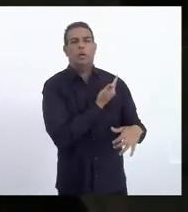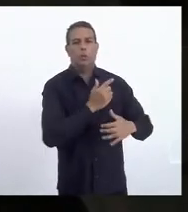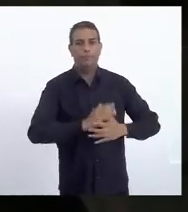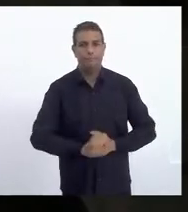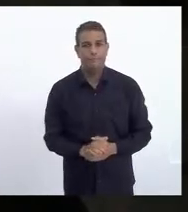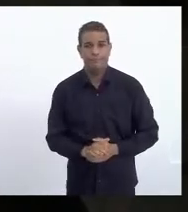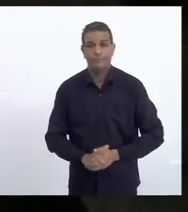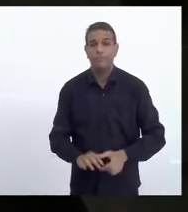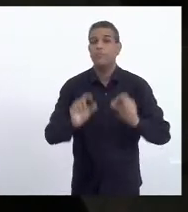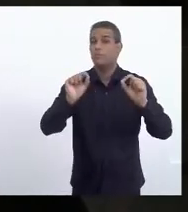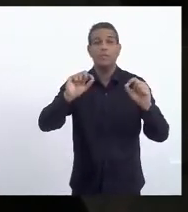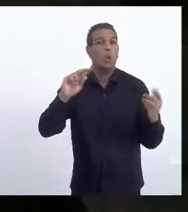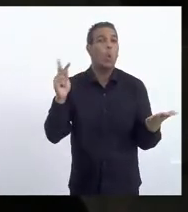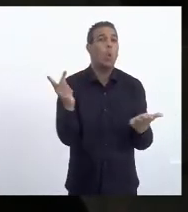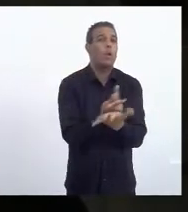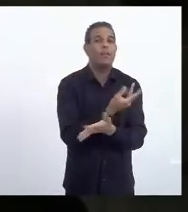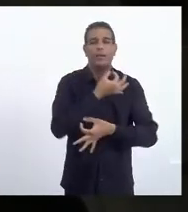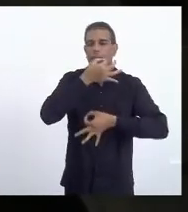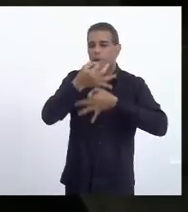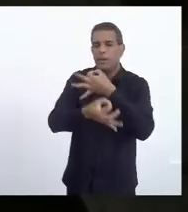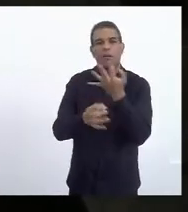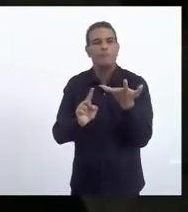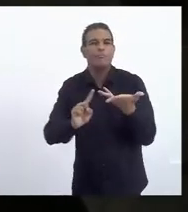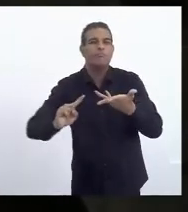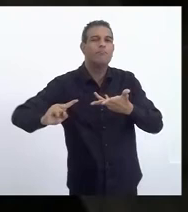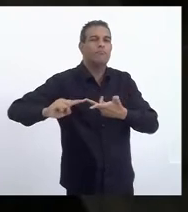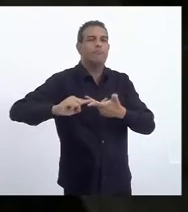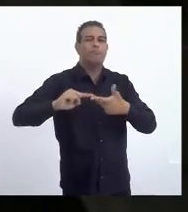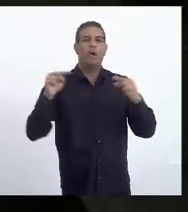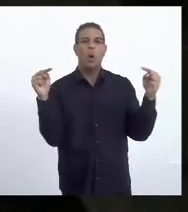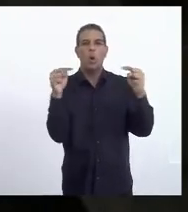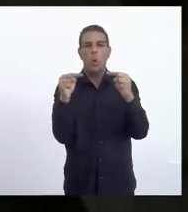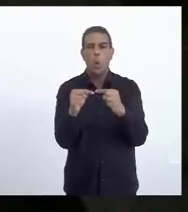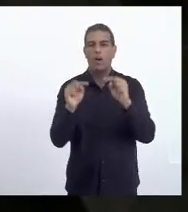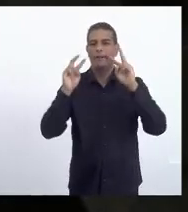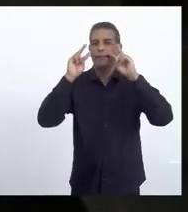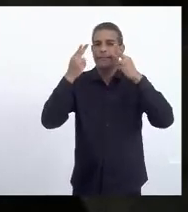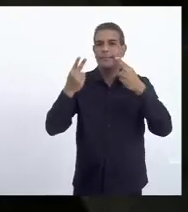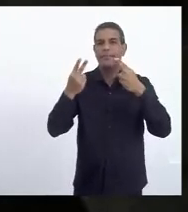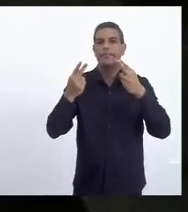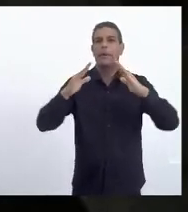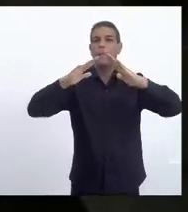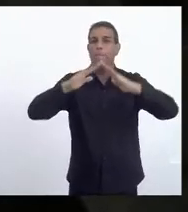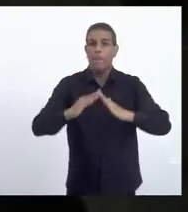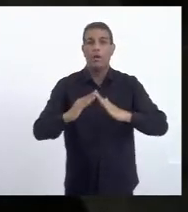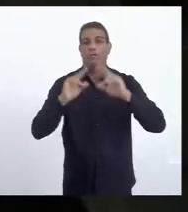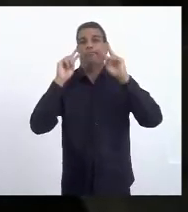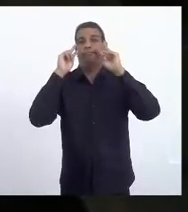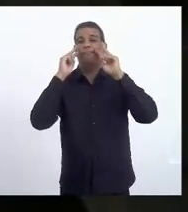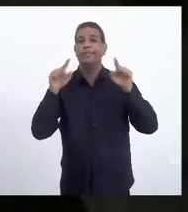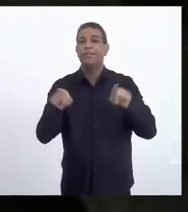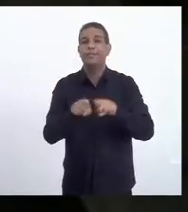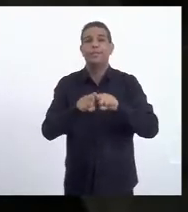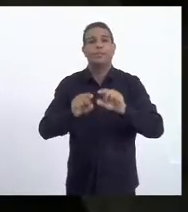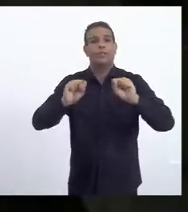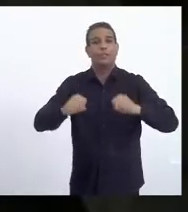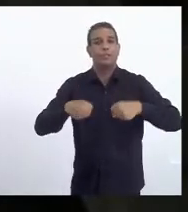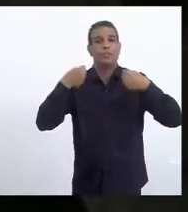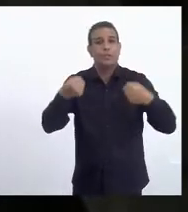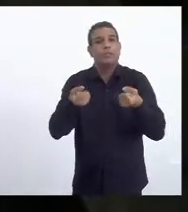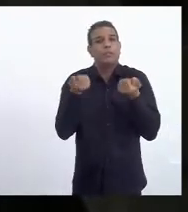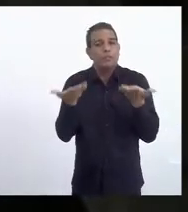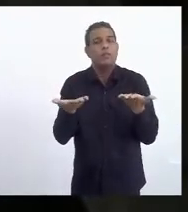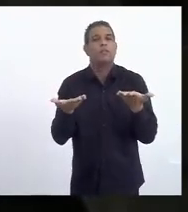o fato e o fato surgeneres é que ele chegou como como orador qual que é defendendo a